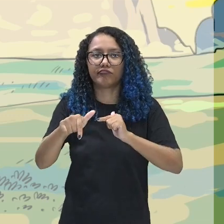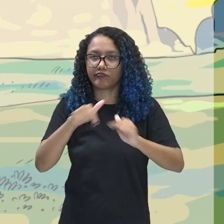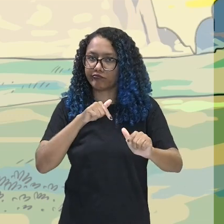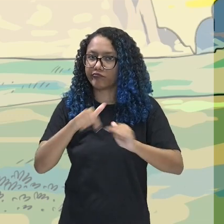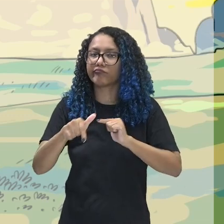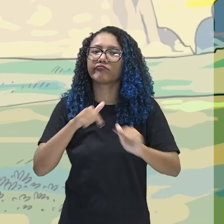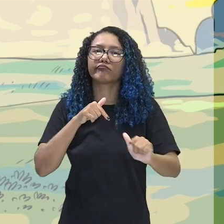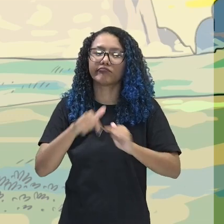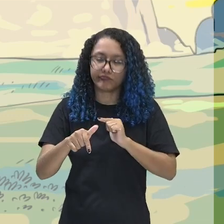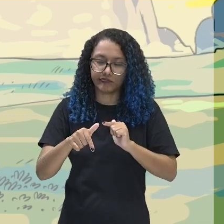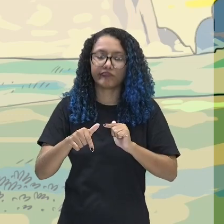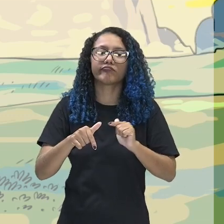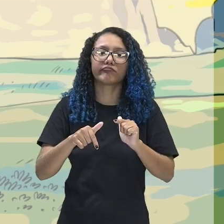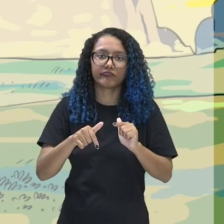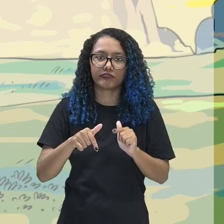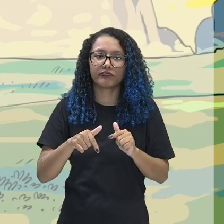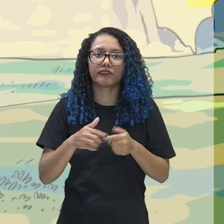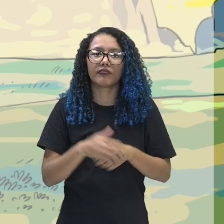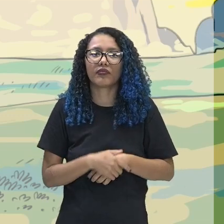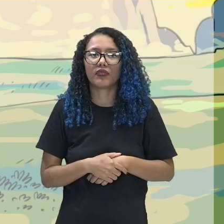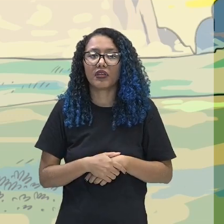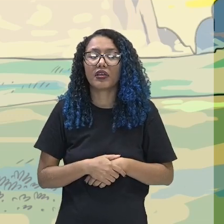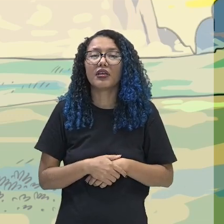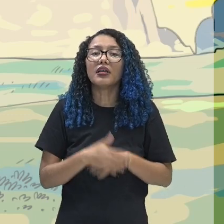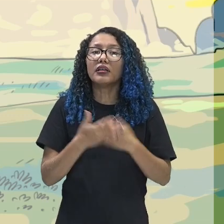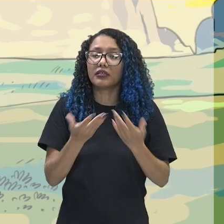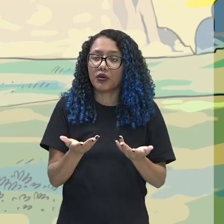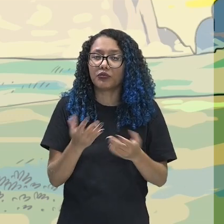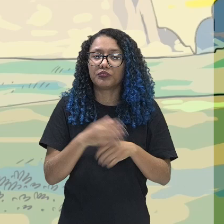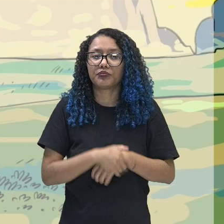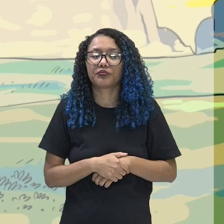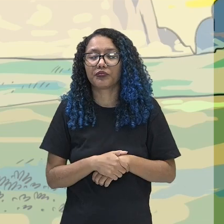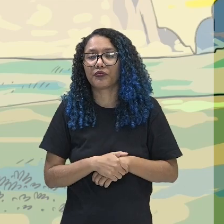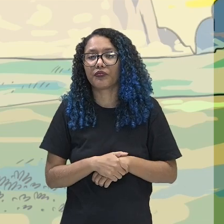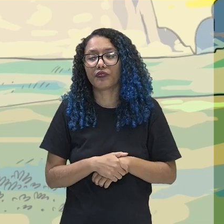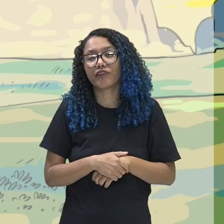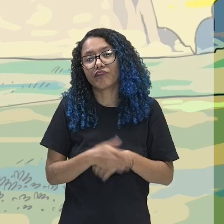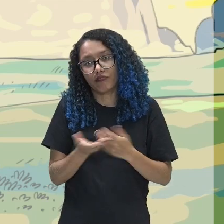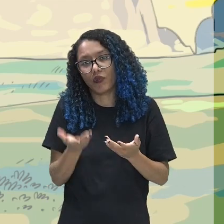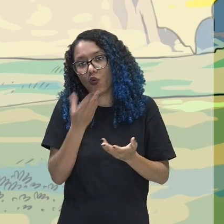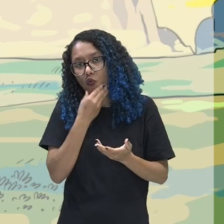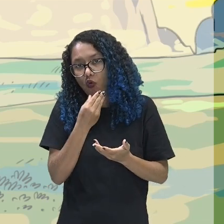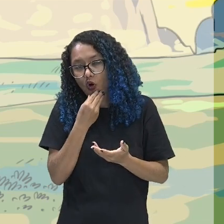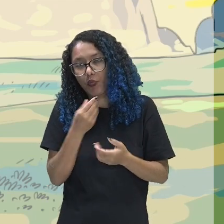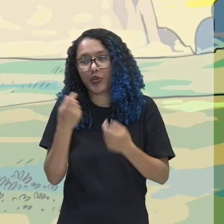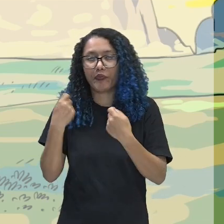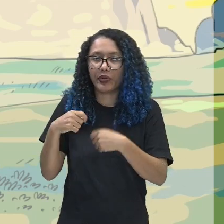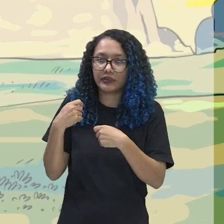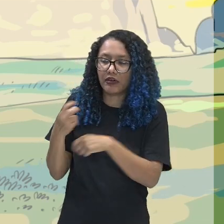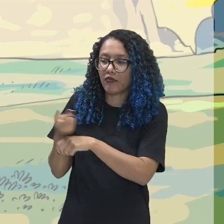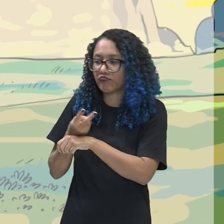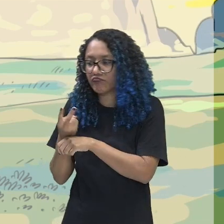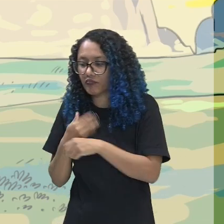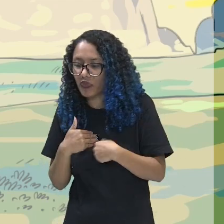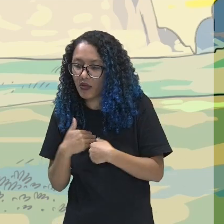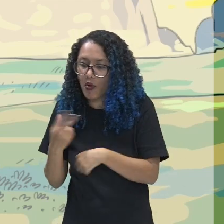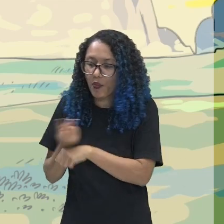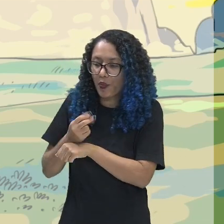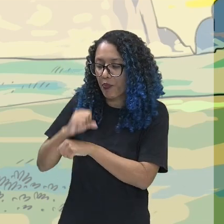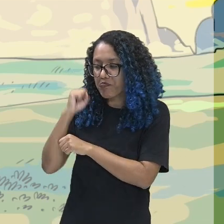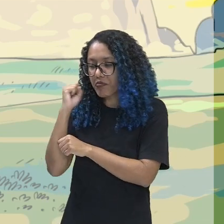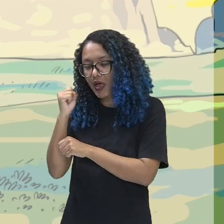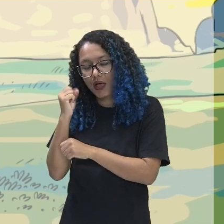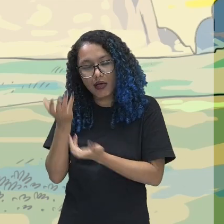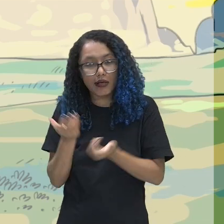quando se estipulou que os homens ficariam responsáveis por caçar e as mulheres ficavam responsáveis ali